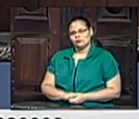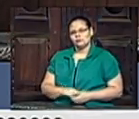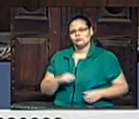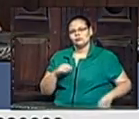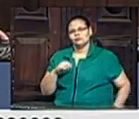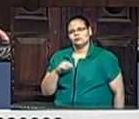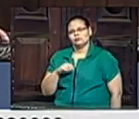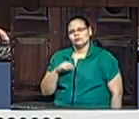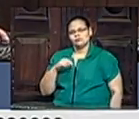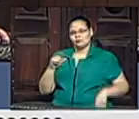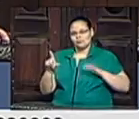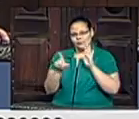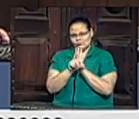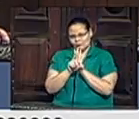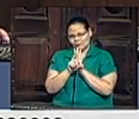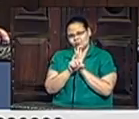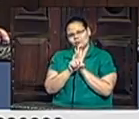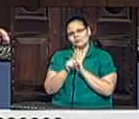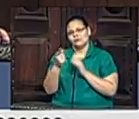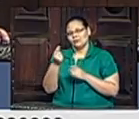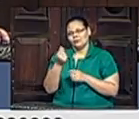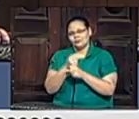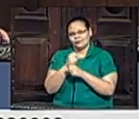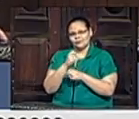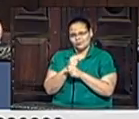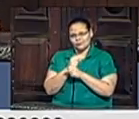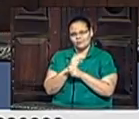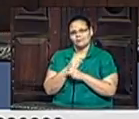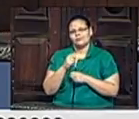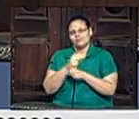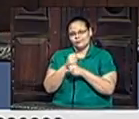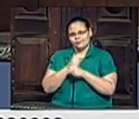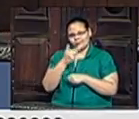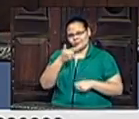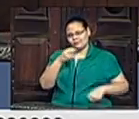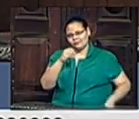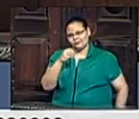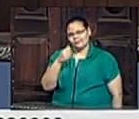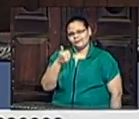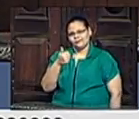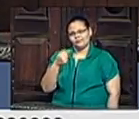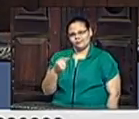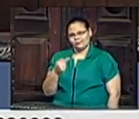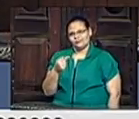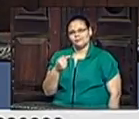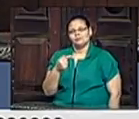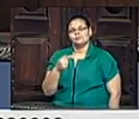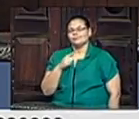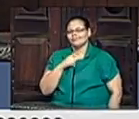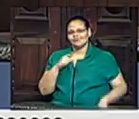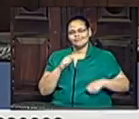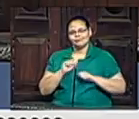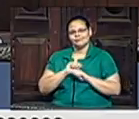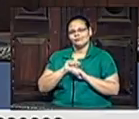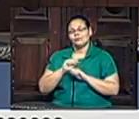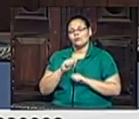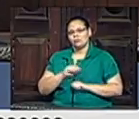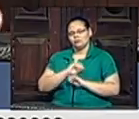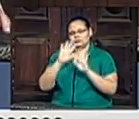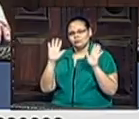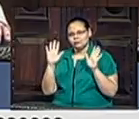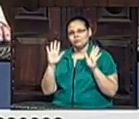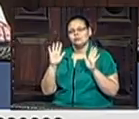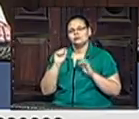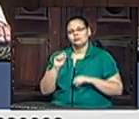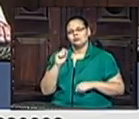A LOA, a Lei Orçamentária prevista para 2017, deixa lá claro que o